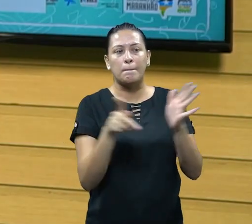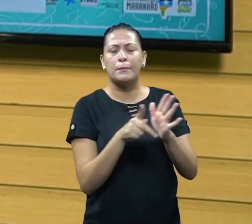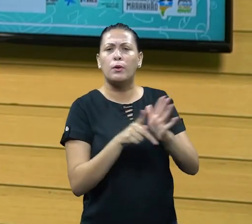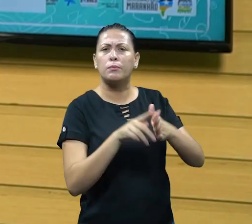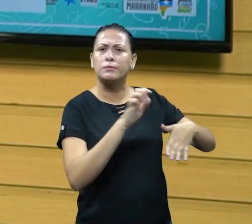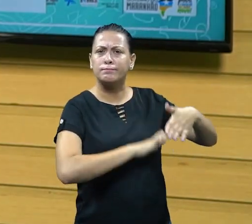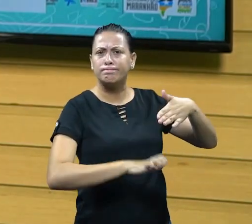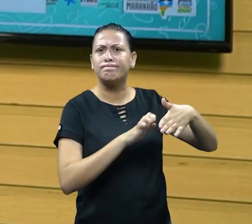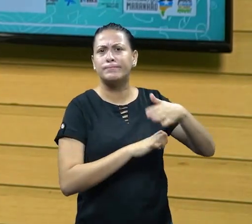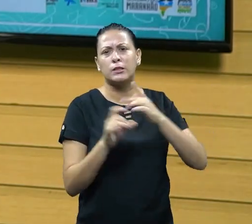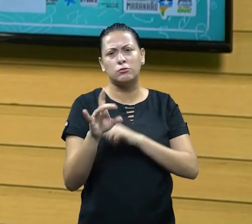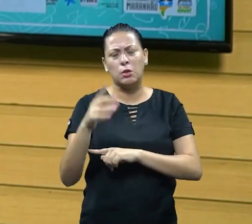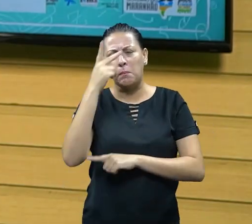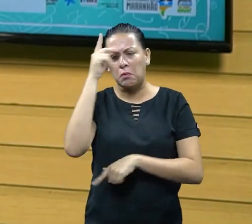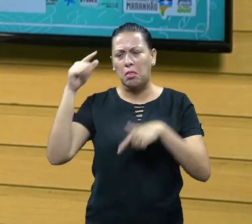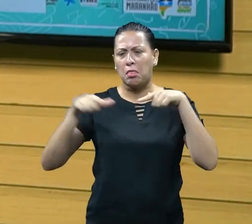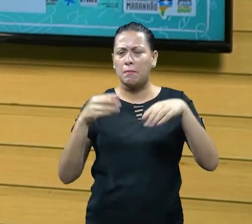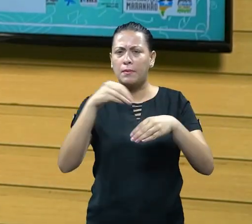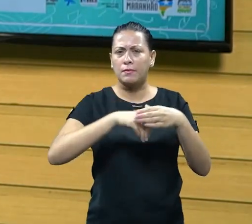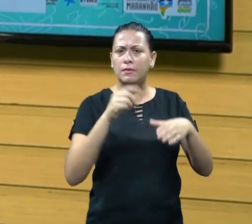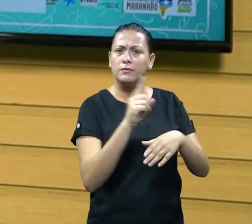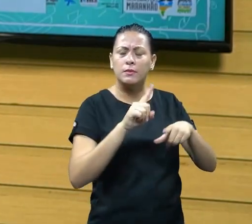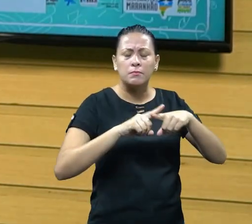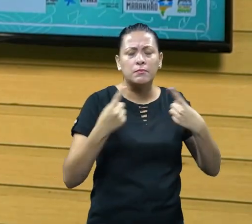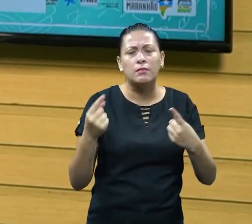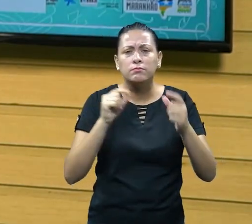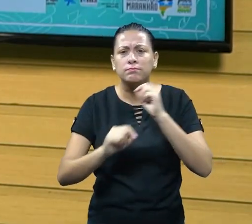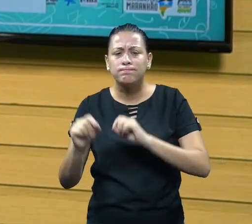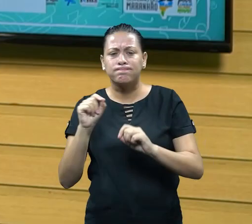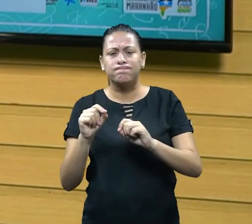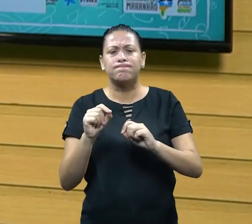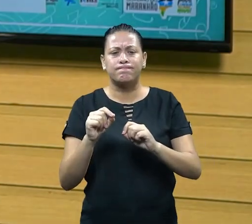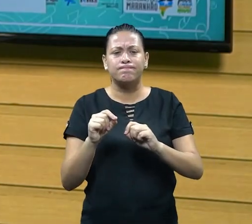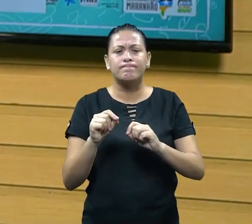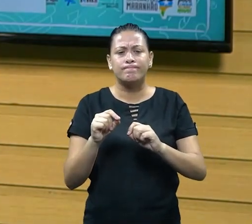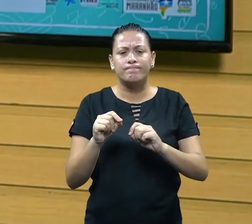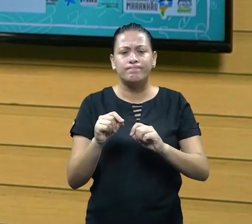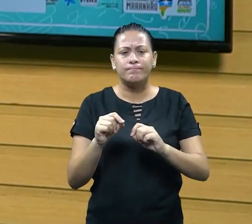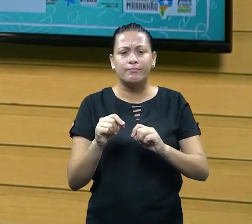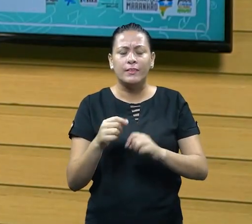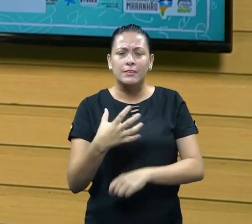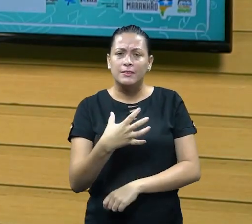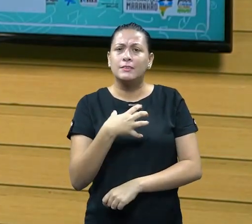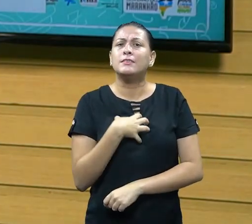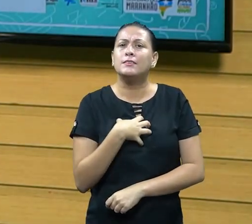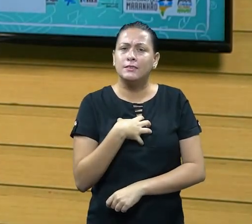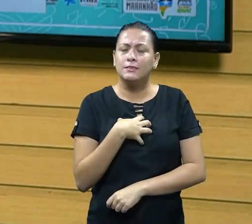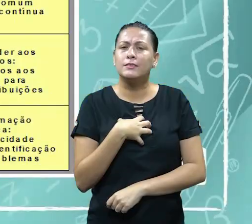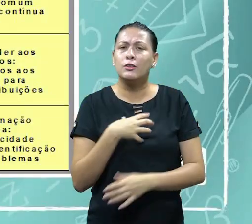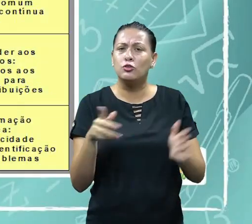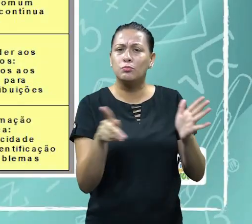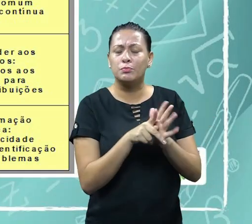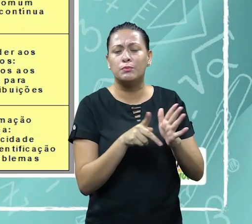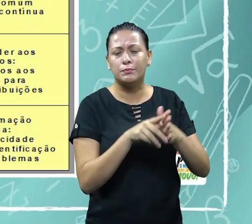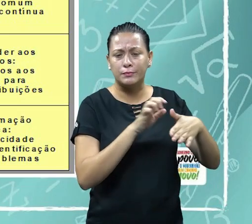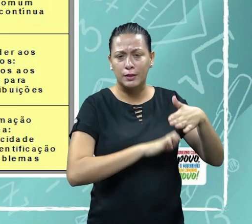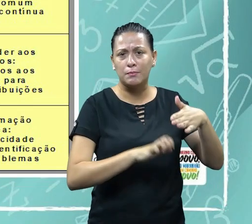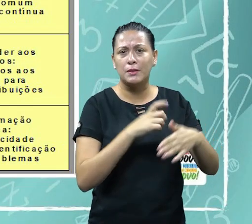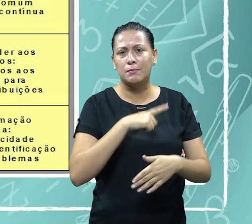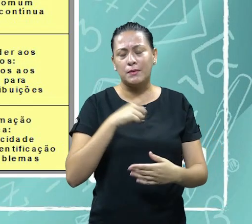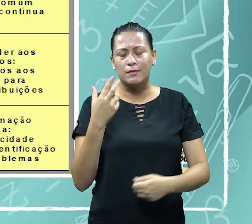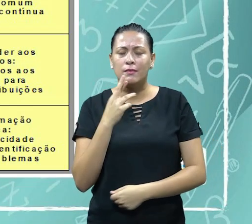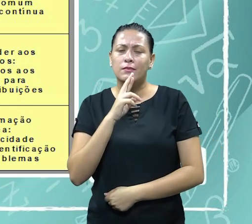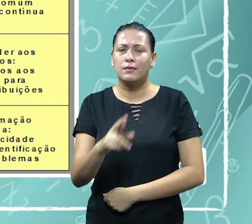empresa, não simplesmente um mero empregado. Integralize ele nesse processo que você vai ver, que terá excelentes resultados. E